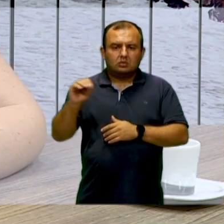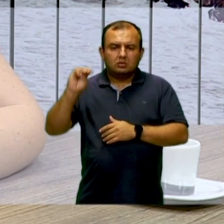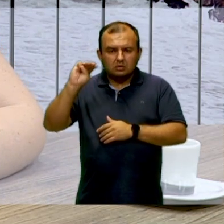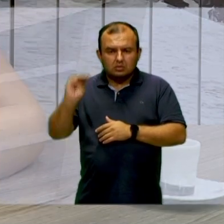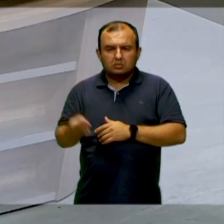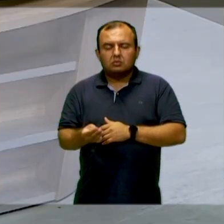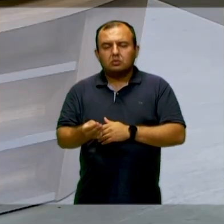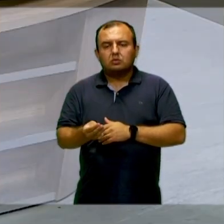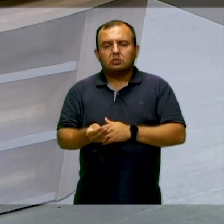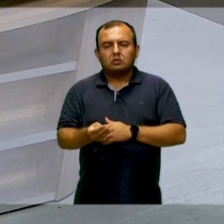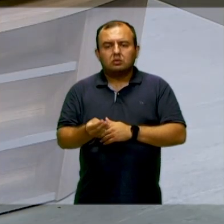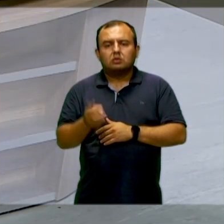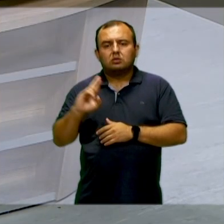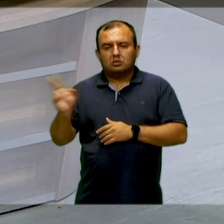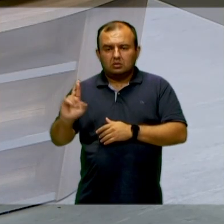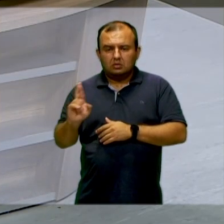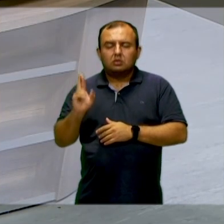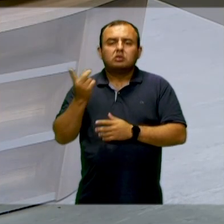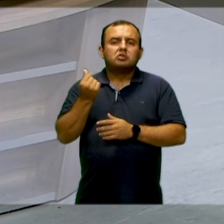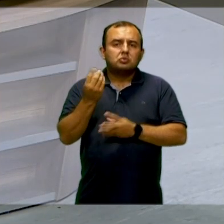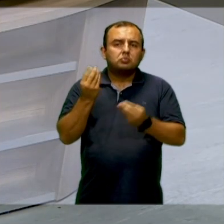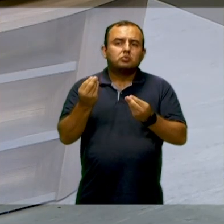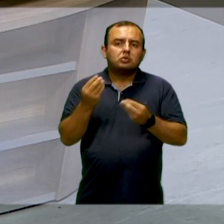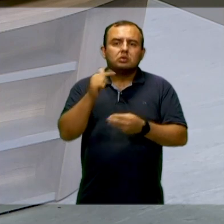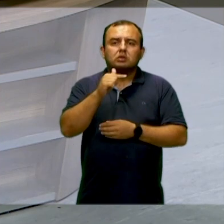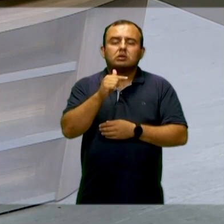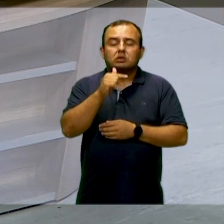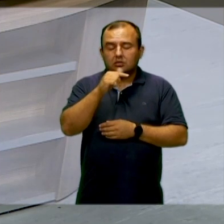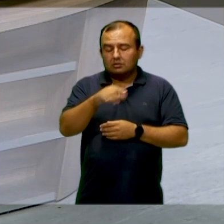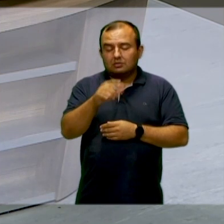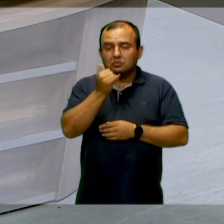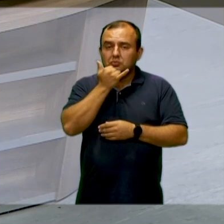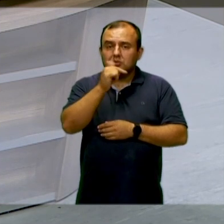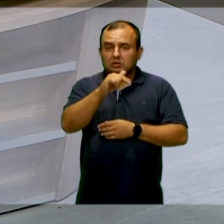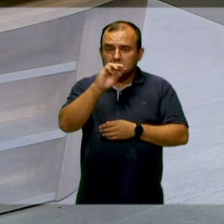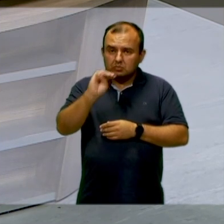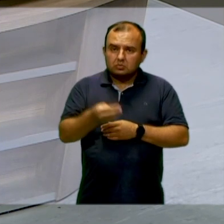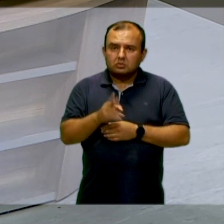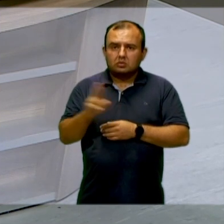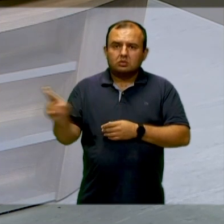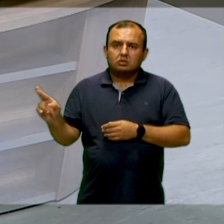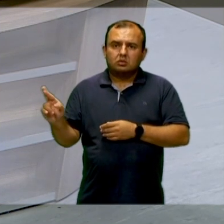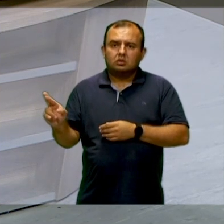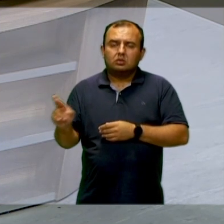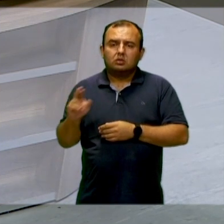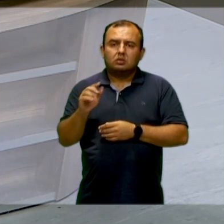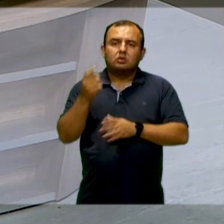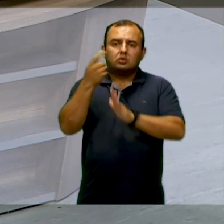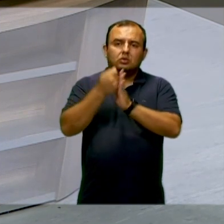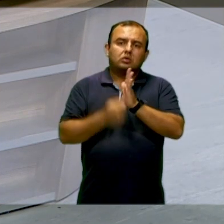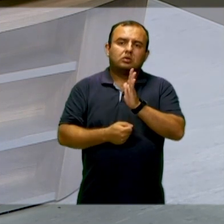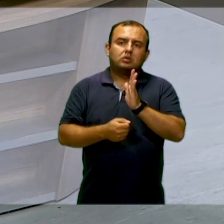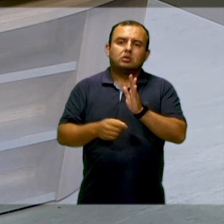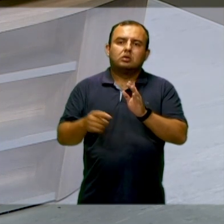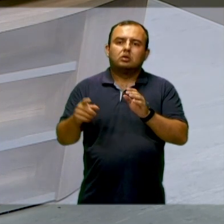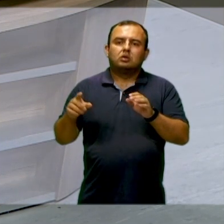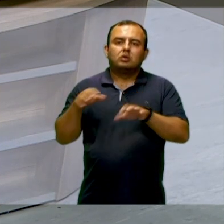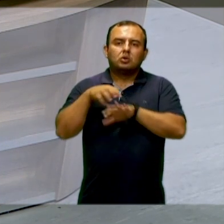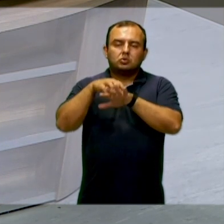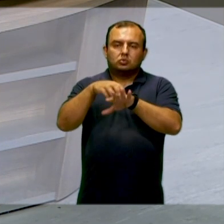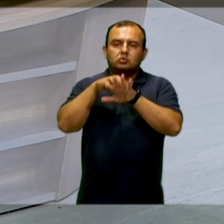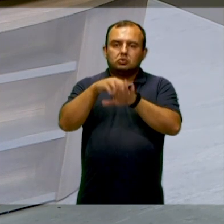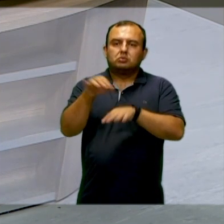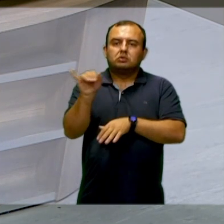reais. É dinheiro pra caramba. 7 milhões é algumas pastas aqui. 7 milhões é o orçamento do turismo de Itajaí para o ano